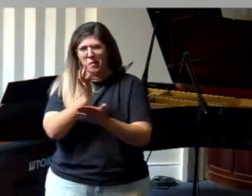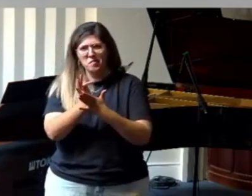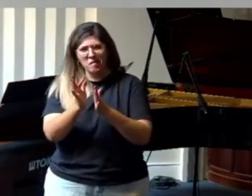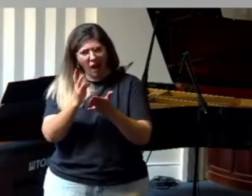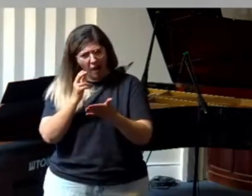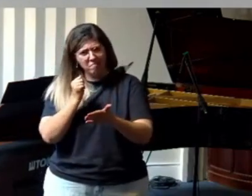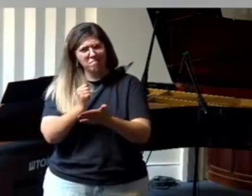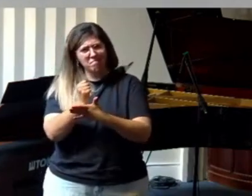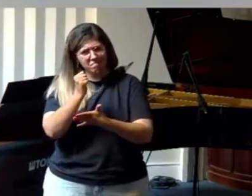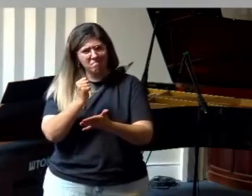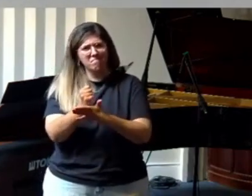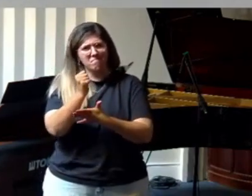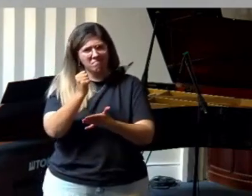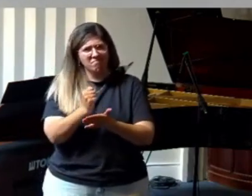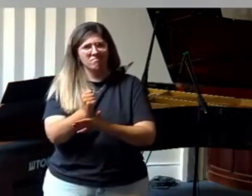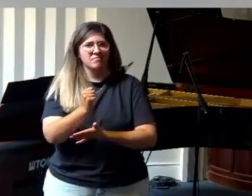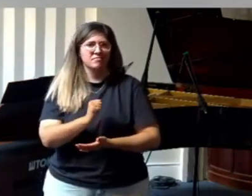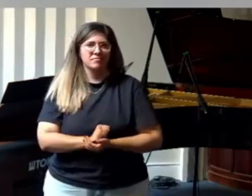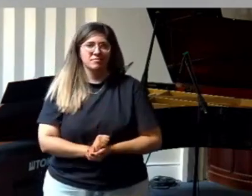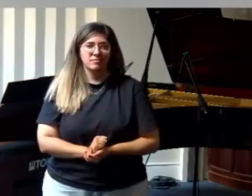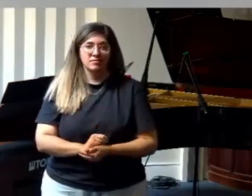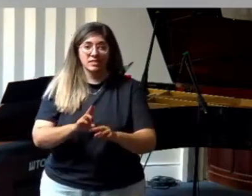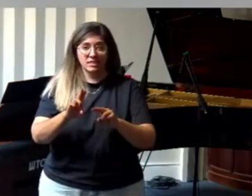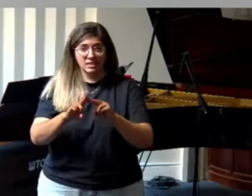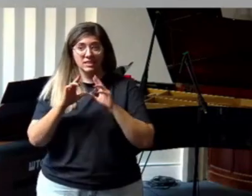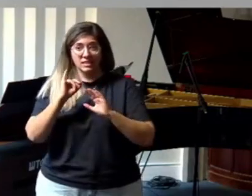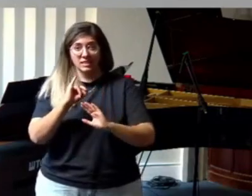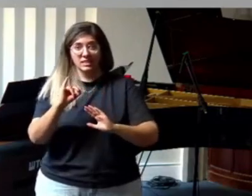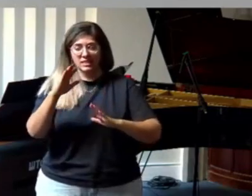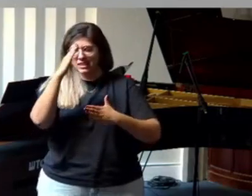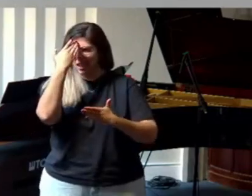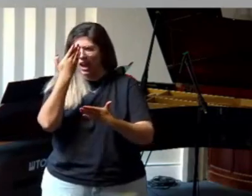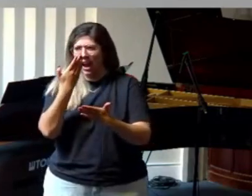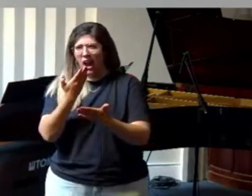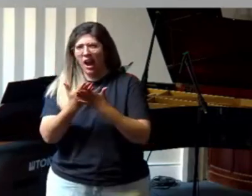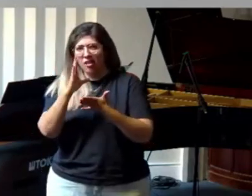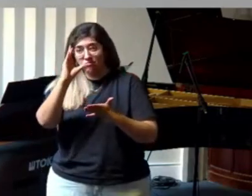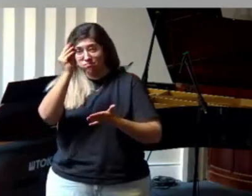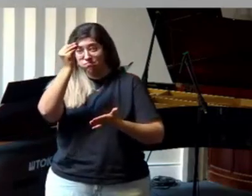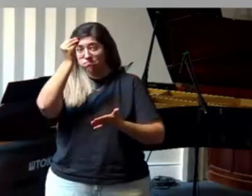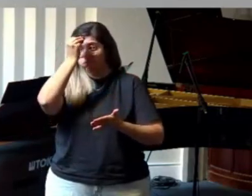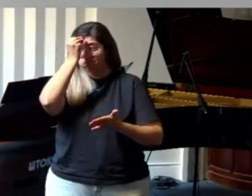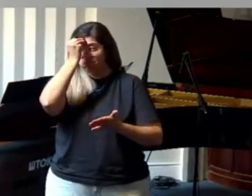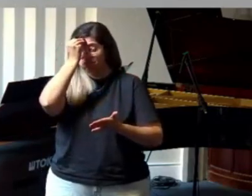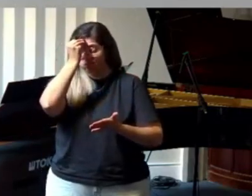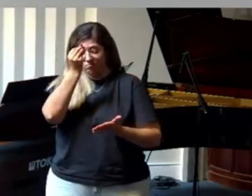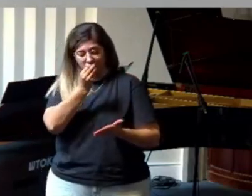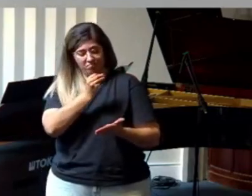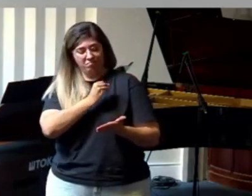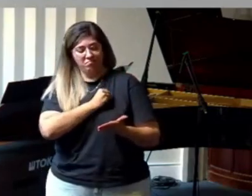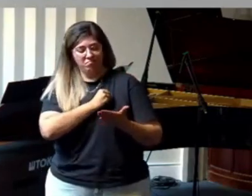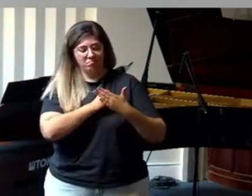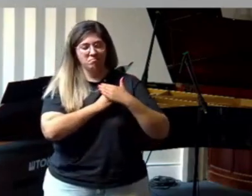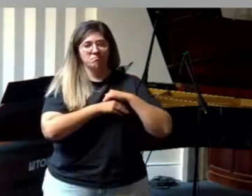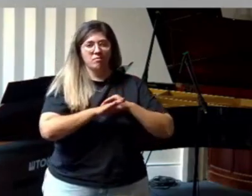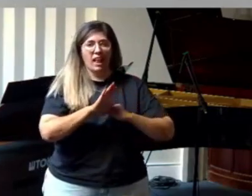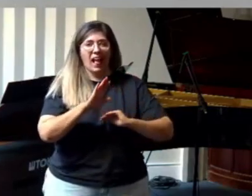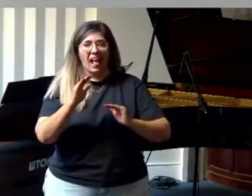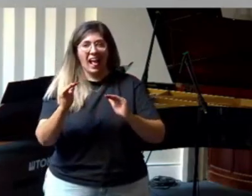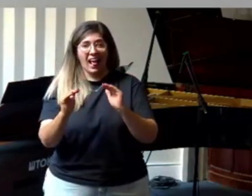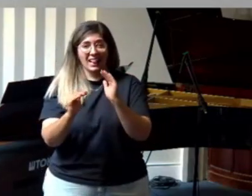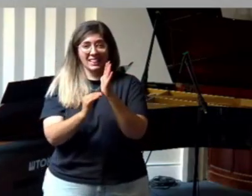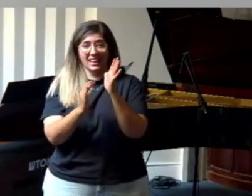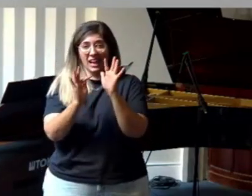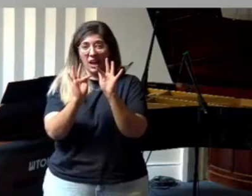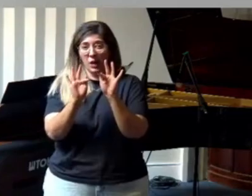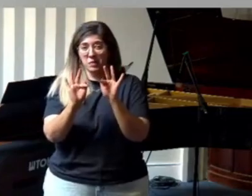tornamos participantes de Cristo, se de fato guardarmos firmes, olha a palavra, até o fim,